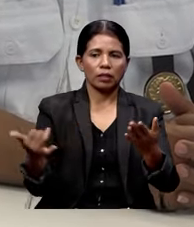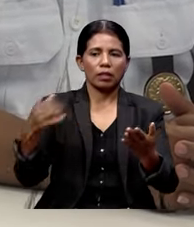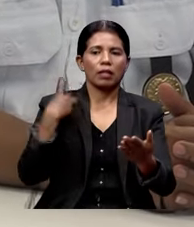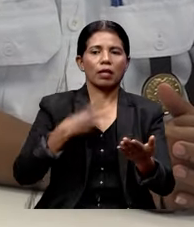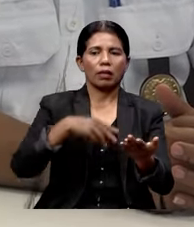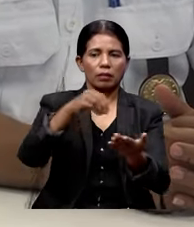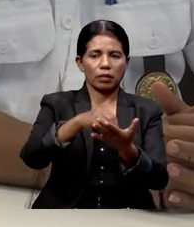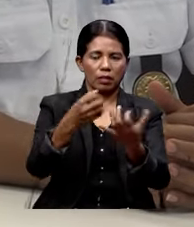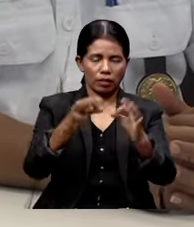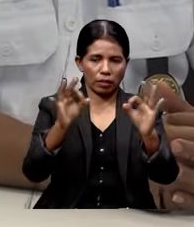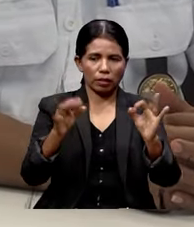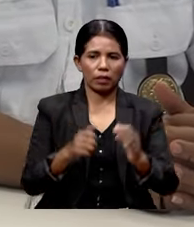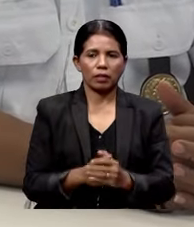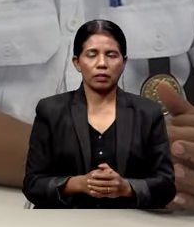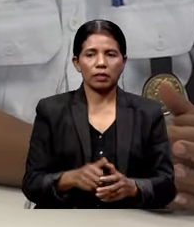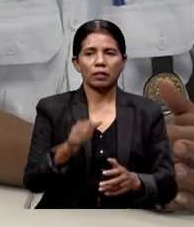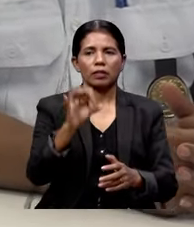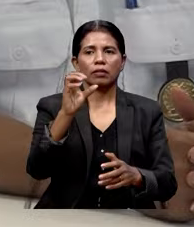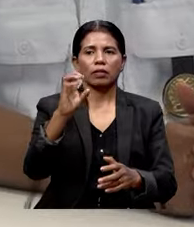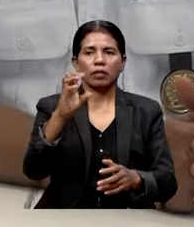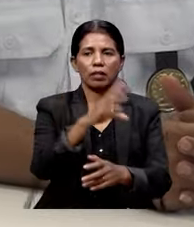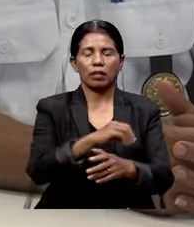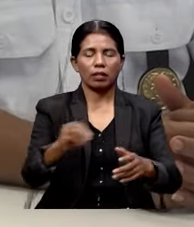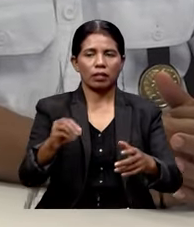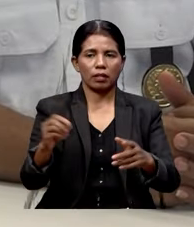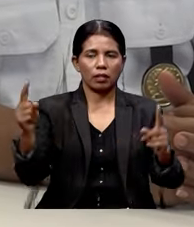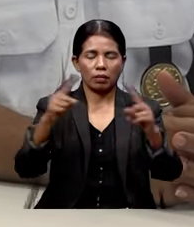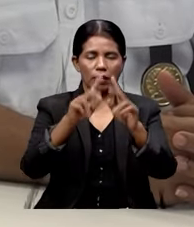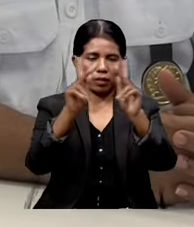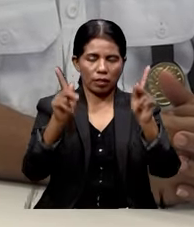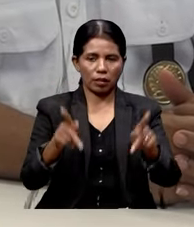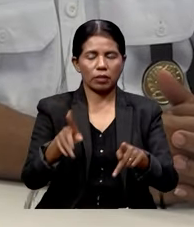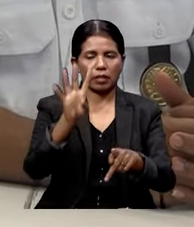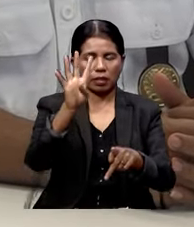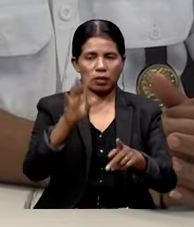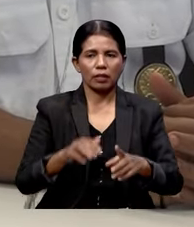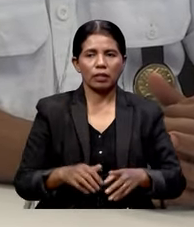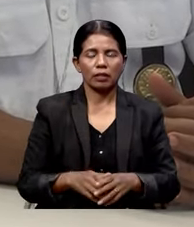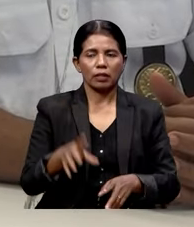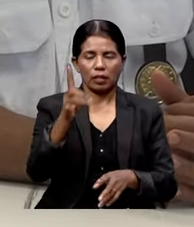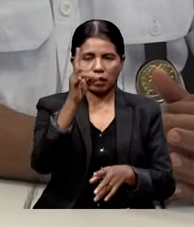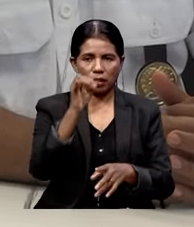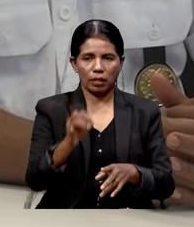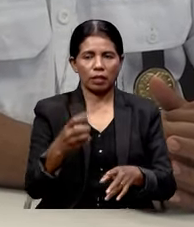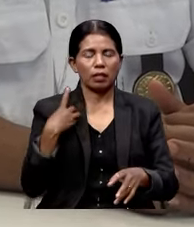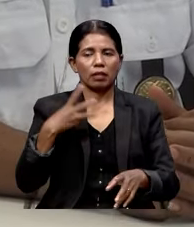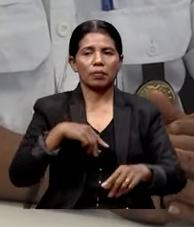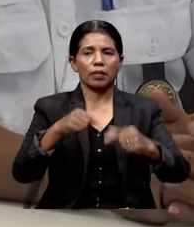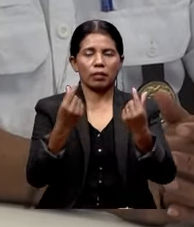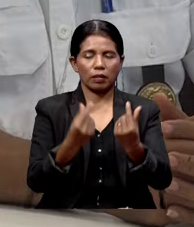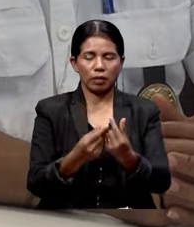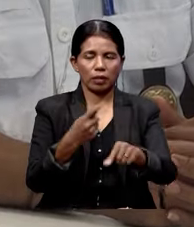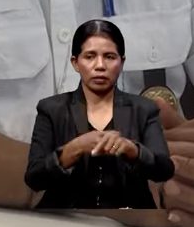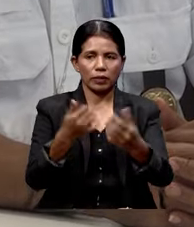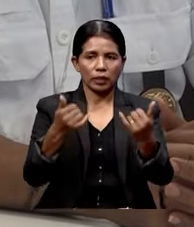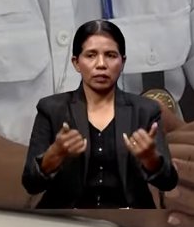ametautiona alfandega la lina alfandega ni ambalosa hat ne i hadili no a mini equipa neste momento